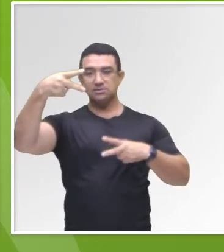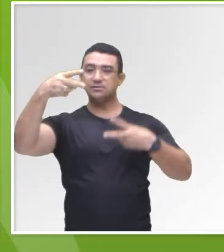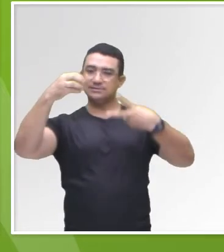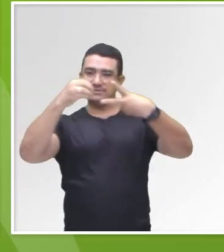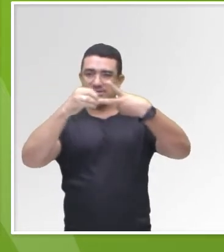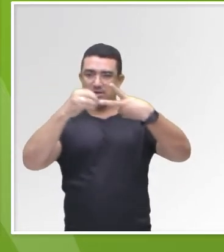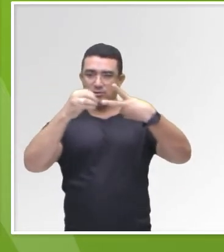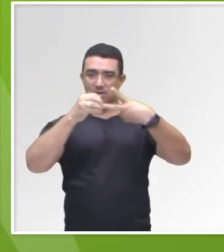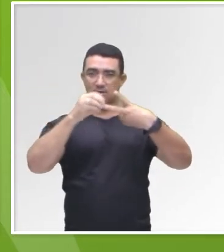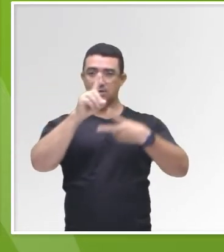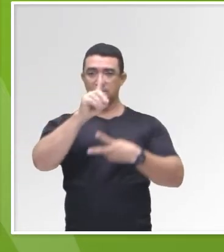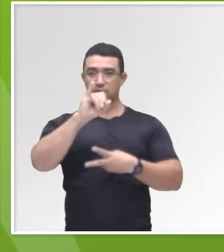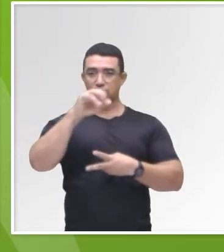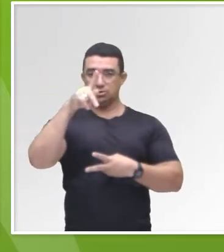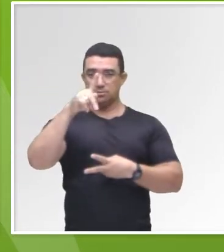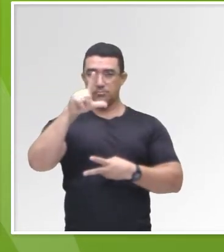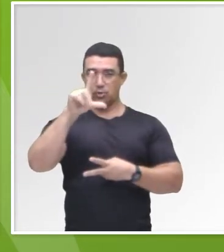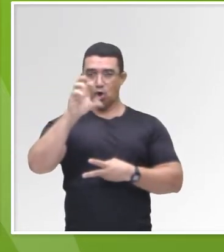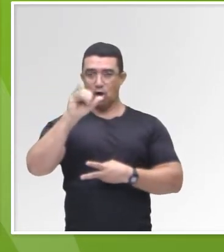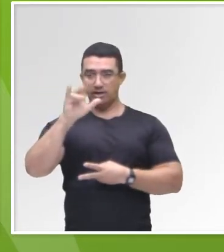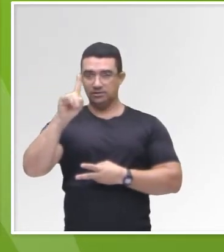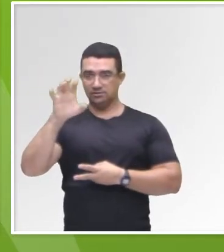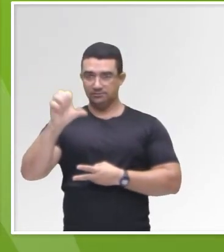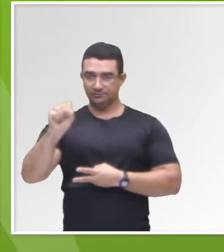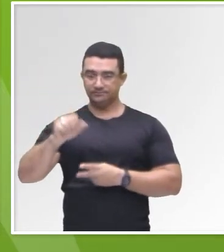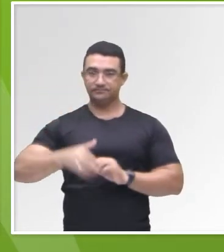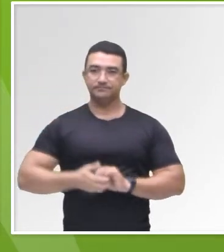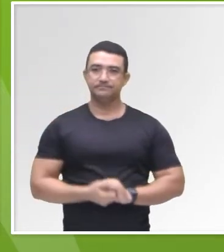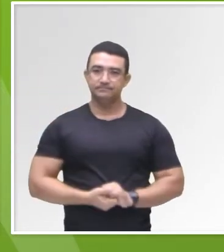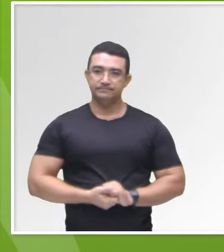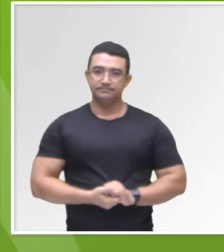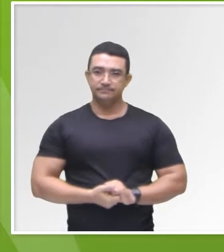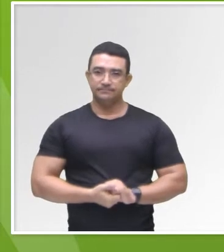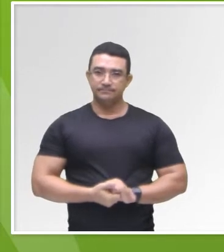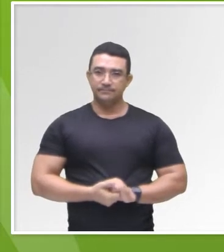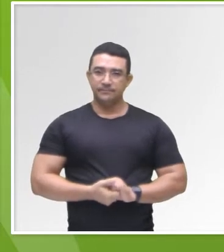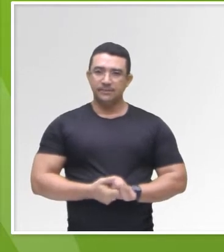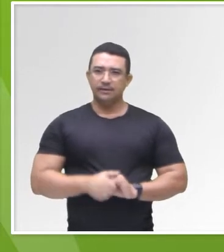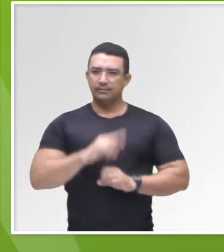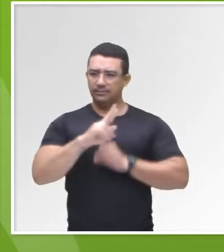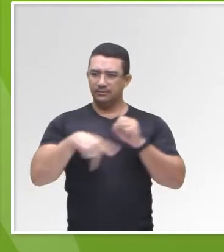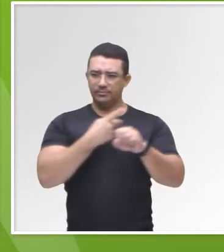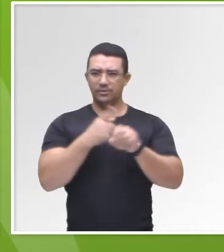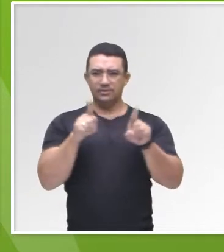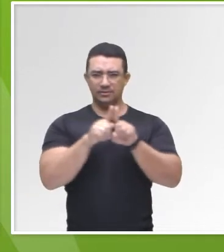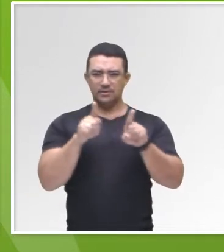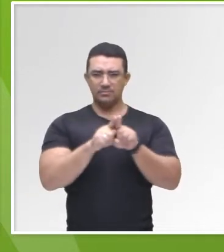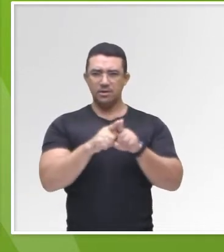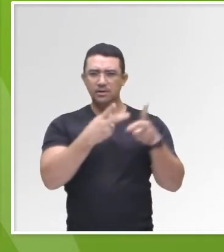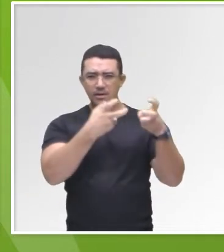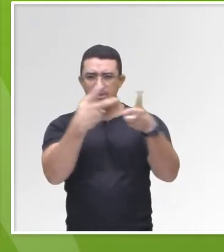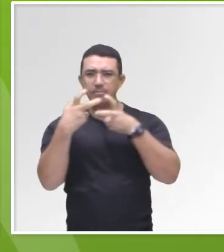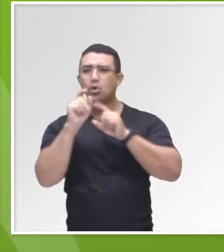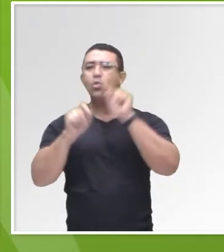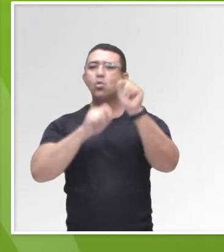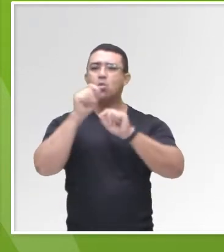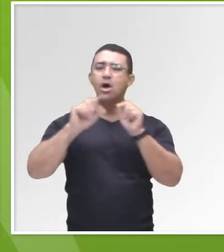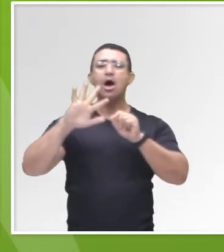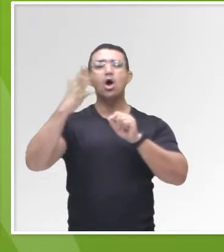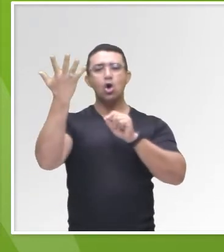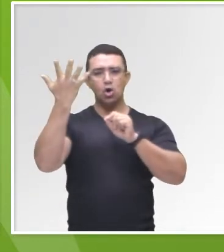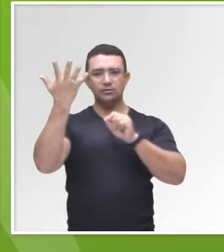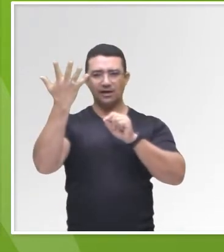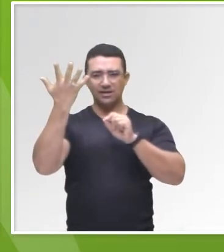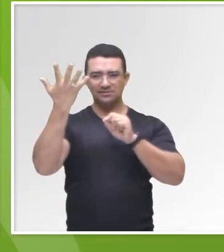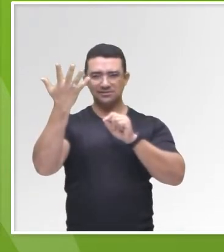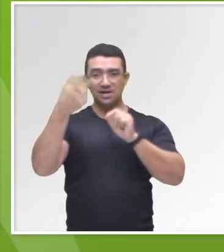certo? Muito bem. Aí na próxima imagem, a gente vai observar um pouquinho do que acontece com essas células antes desse processo